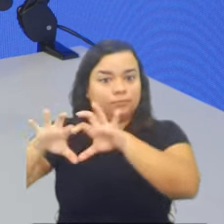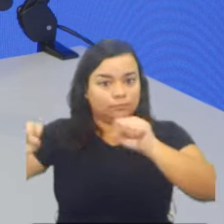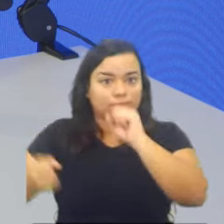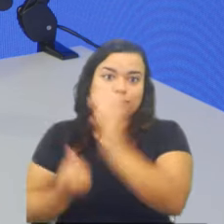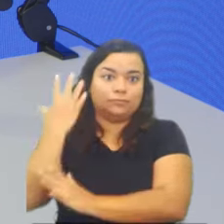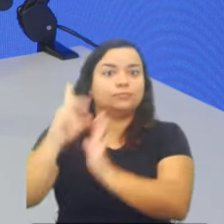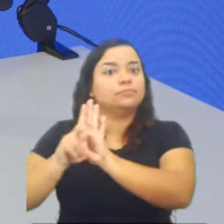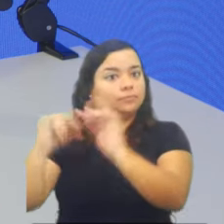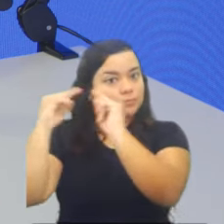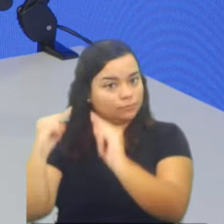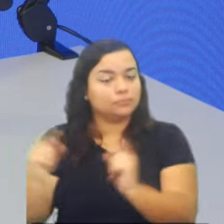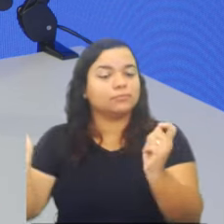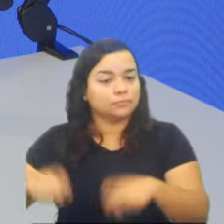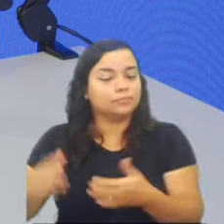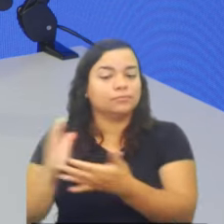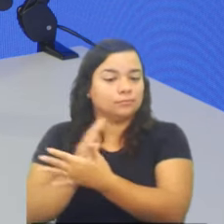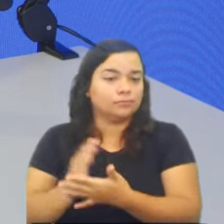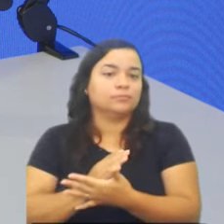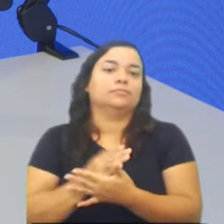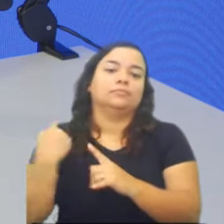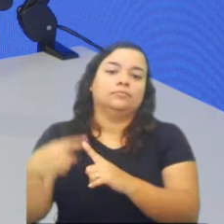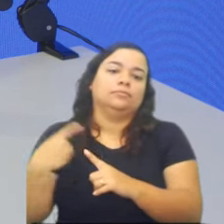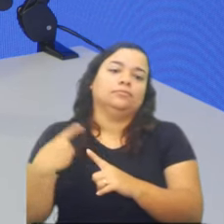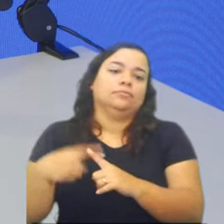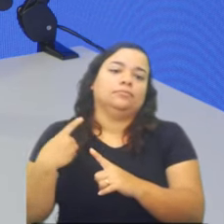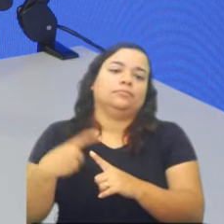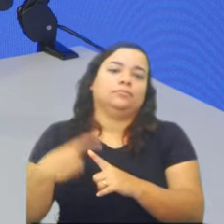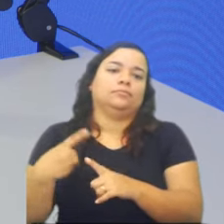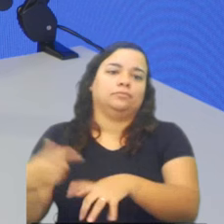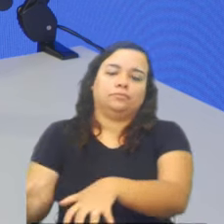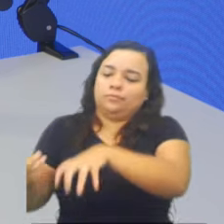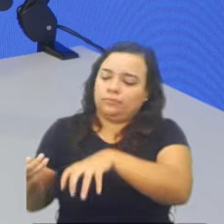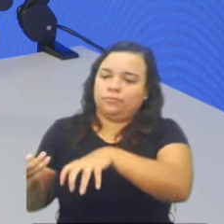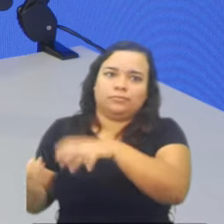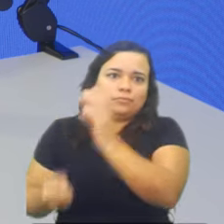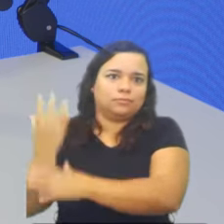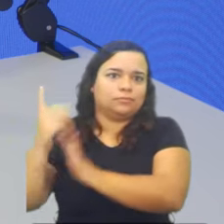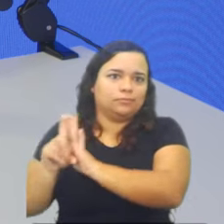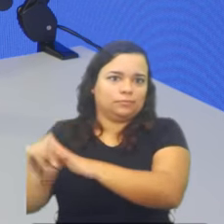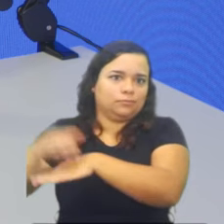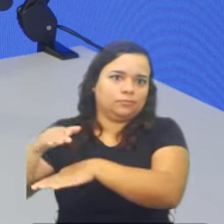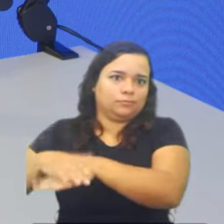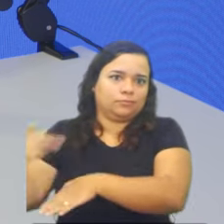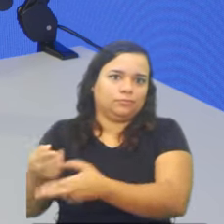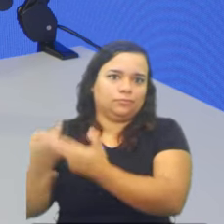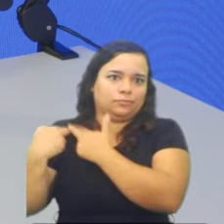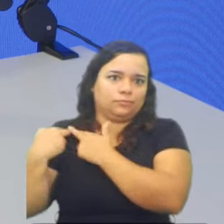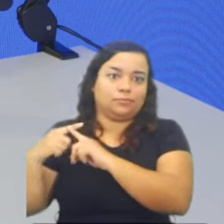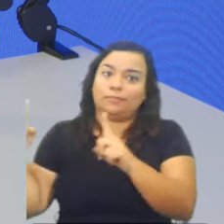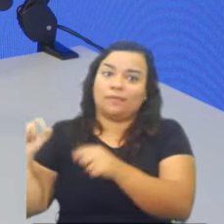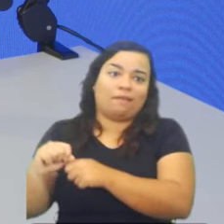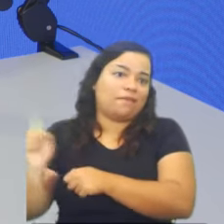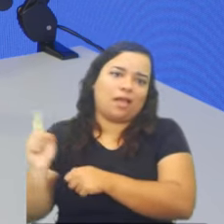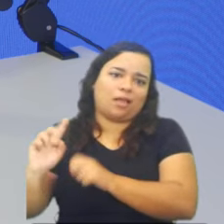legisla né porque a a a câmara o nosso congresso que deveria fazer leis eh ela